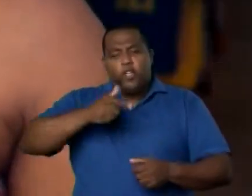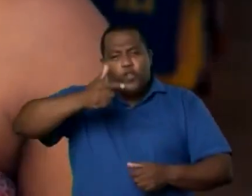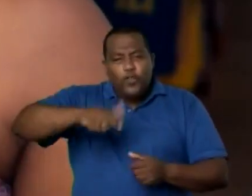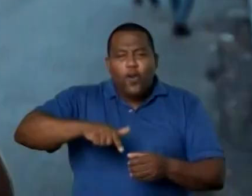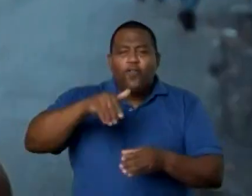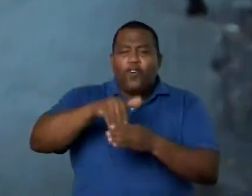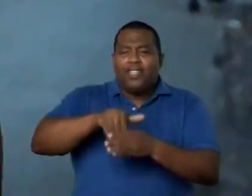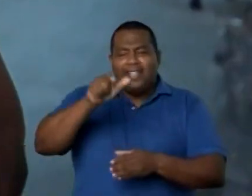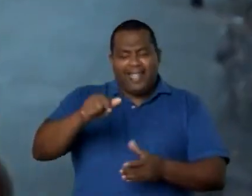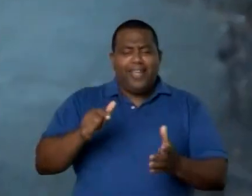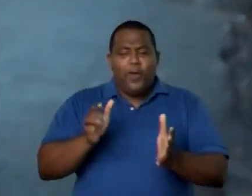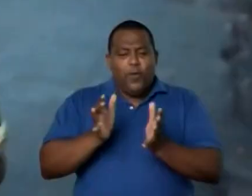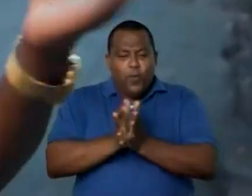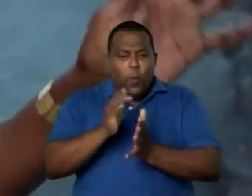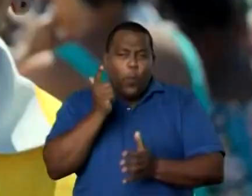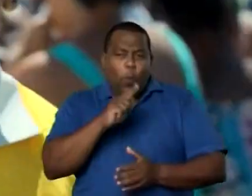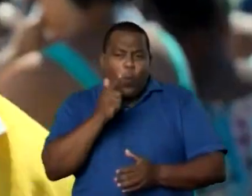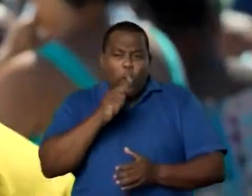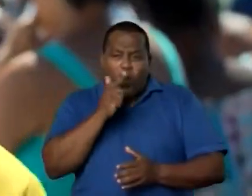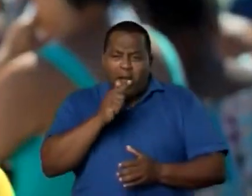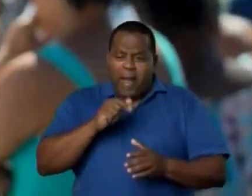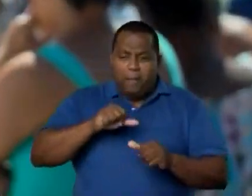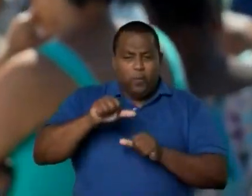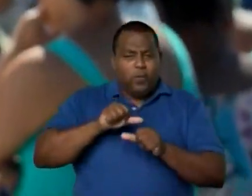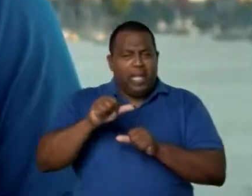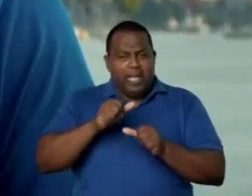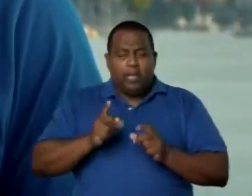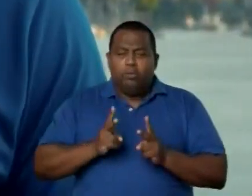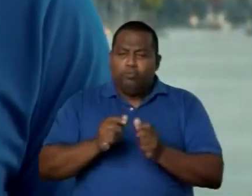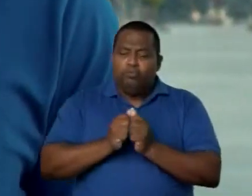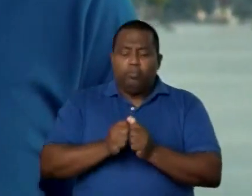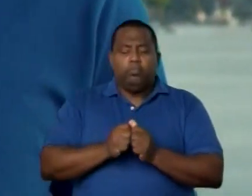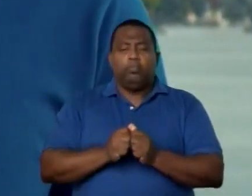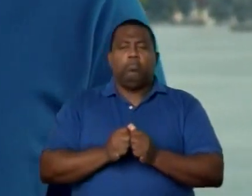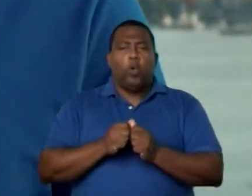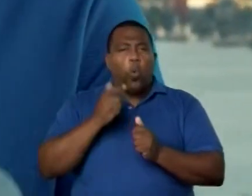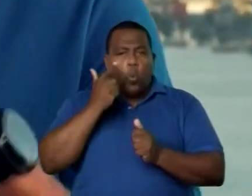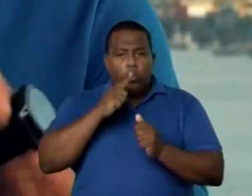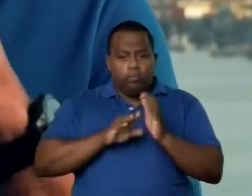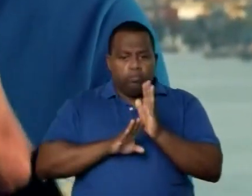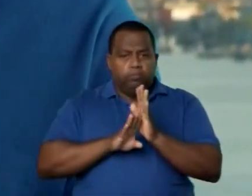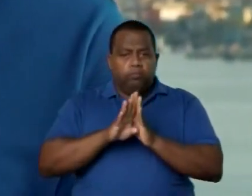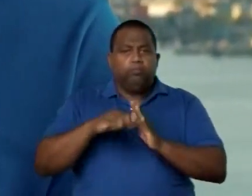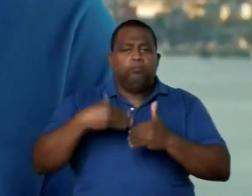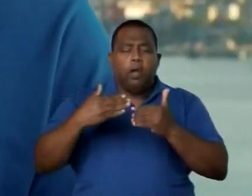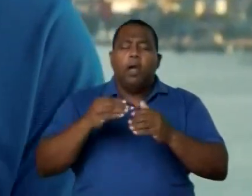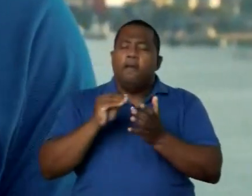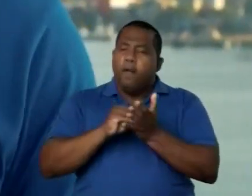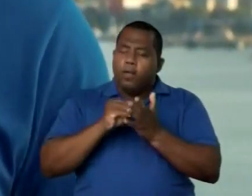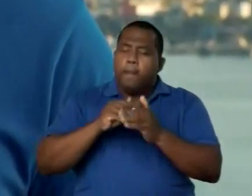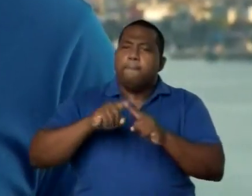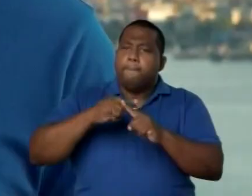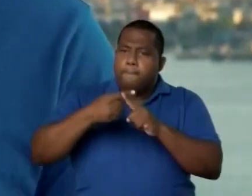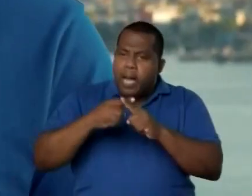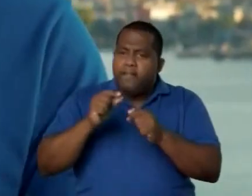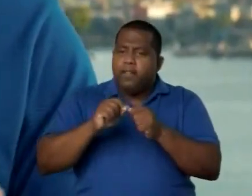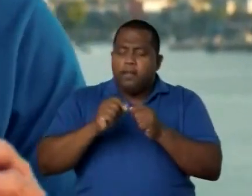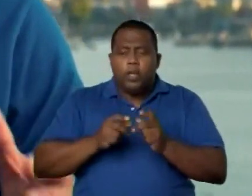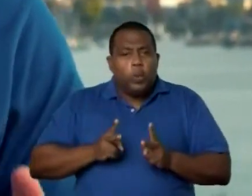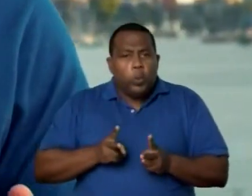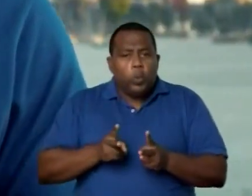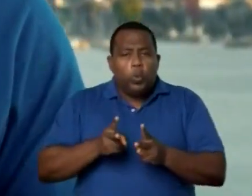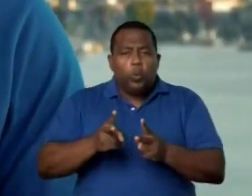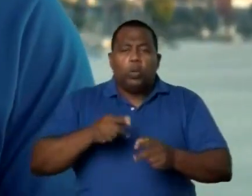votar nele novamente. O time que tá ganhando é time mestre. Tamo junto sempre. Avançamos muito, mas ainda há muito a ser feito. Quero